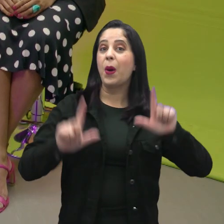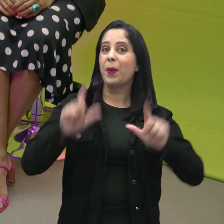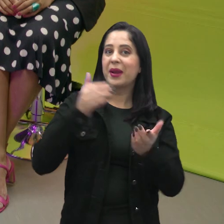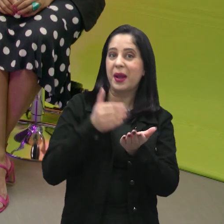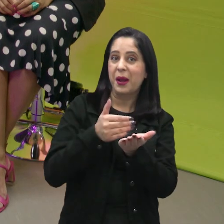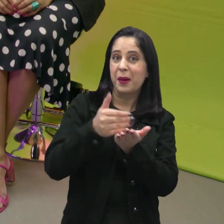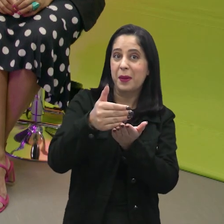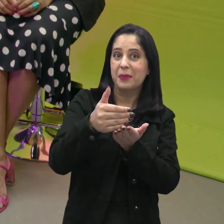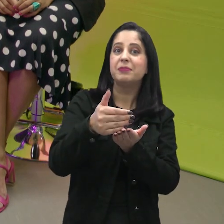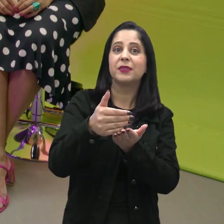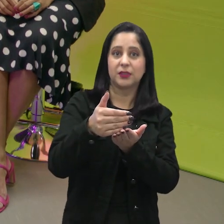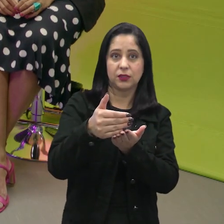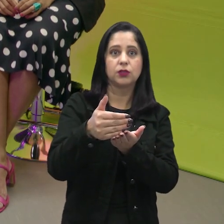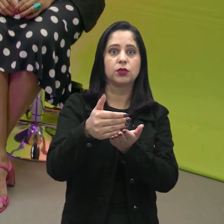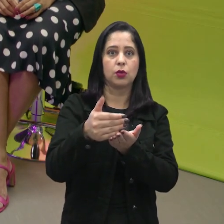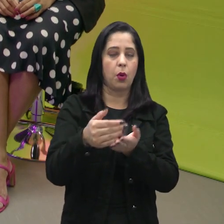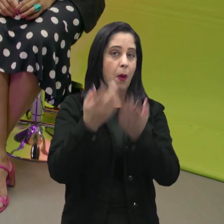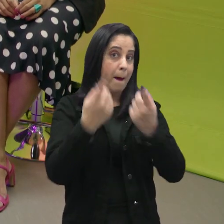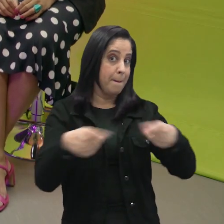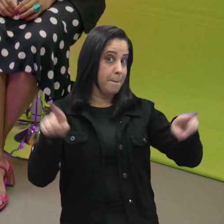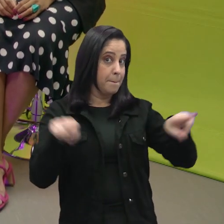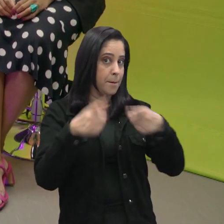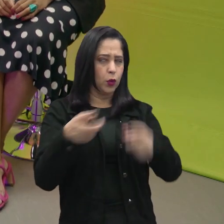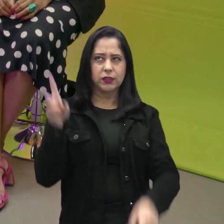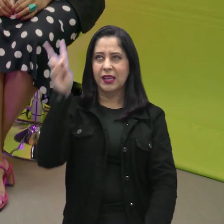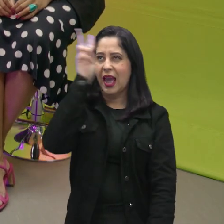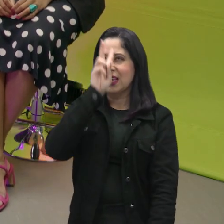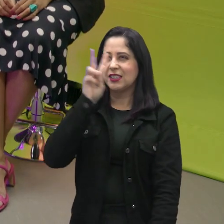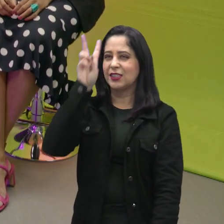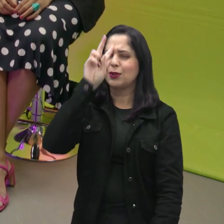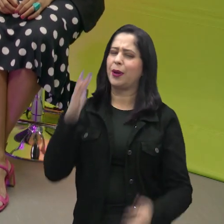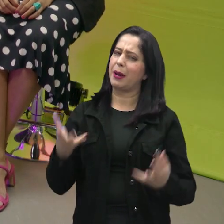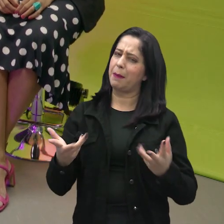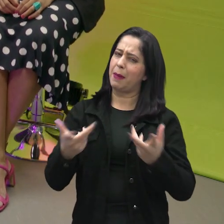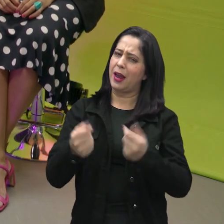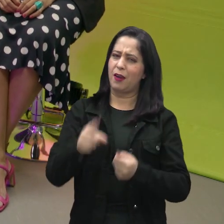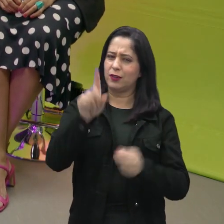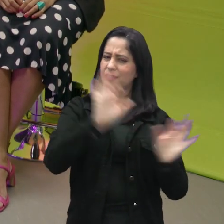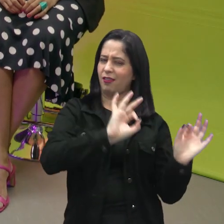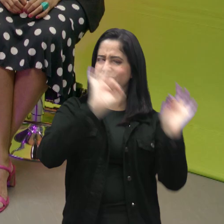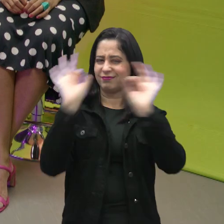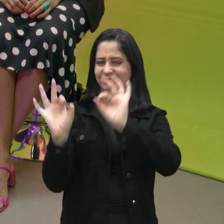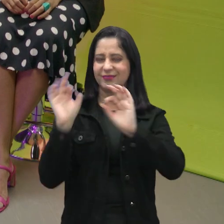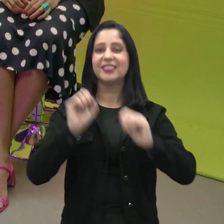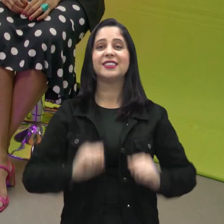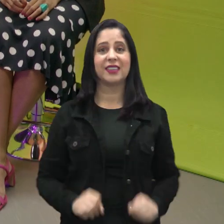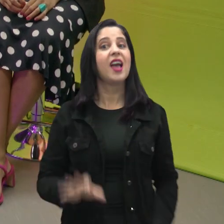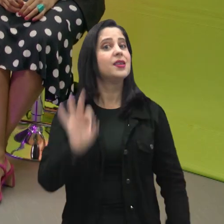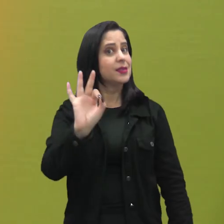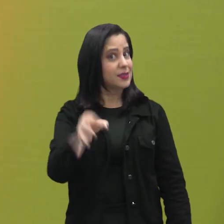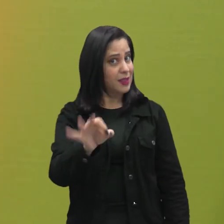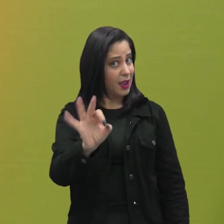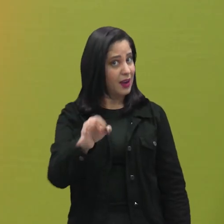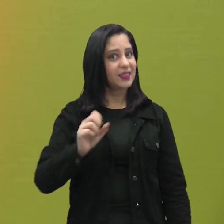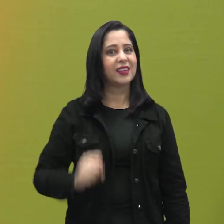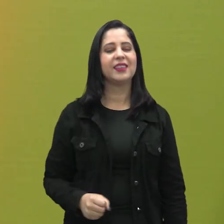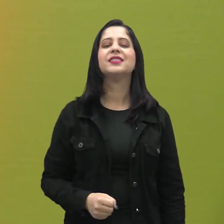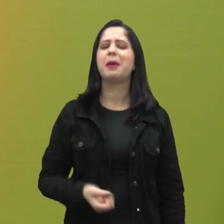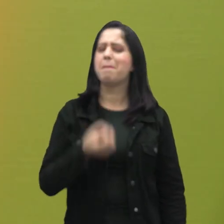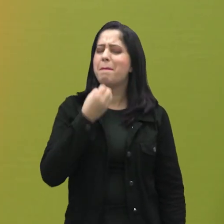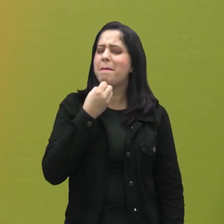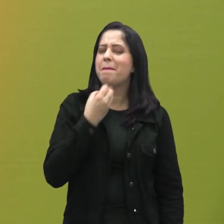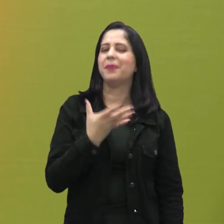Conexão Cultura começando aqui na TV Câmara com muita música e histórias inspiradoras para você que está assistindo também, viu? Com certeza, Ti,